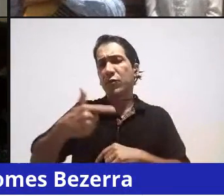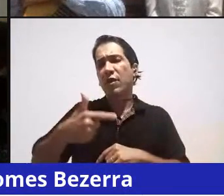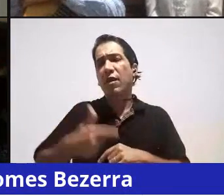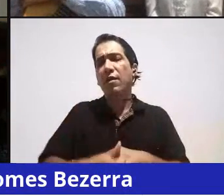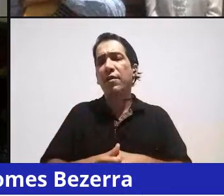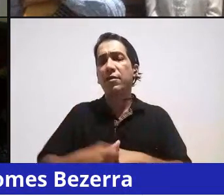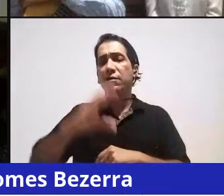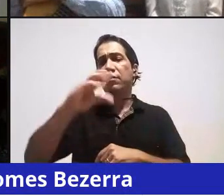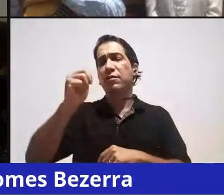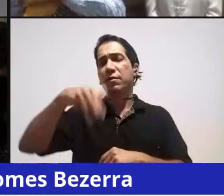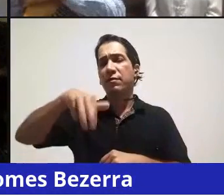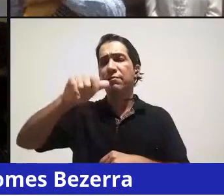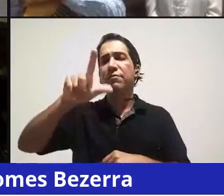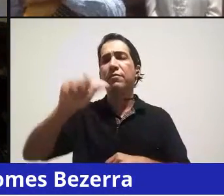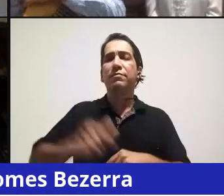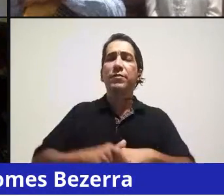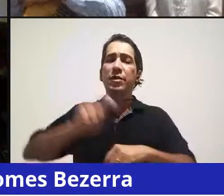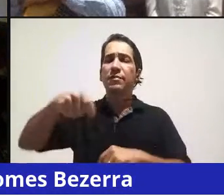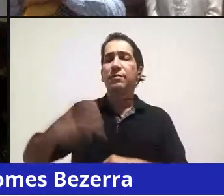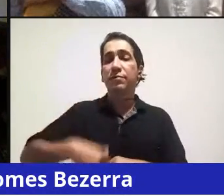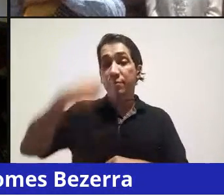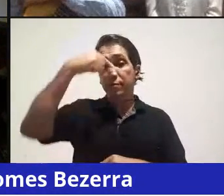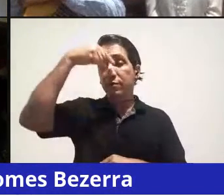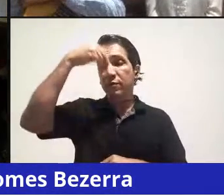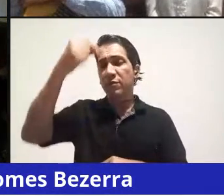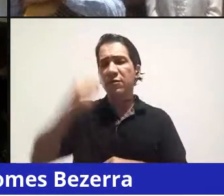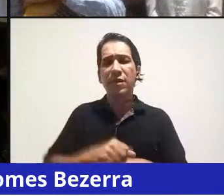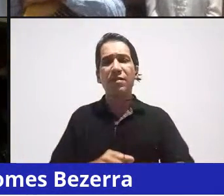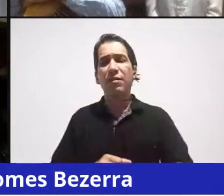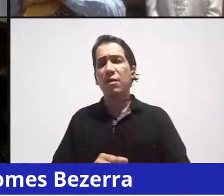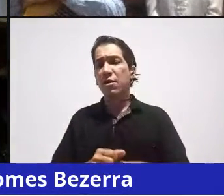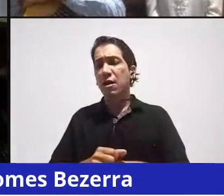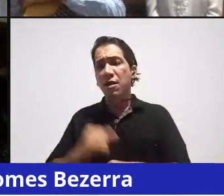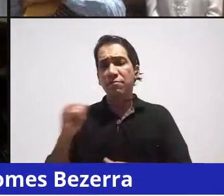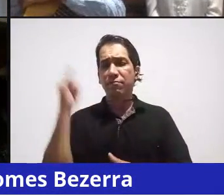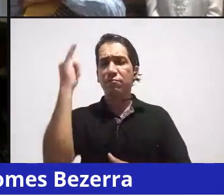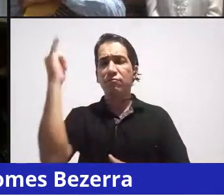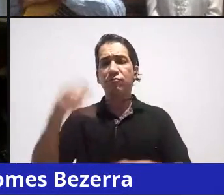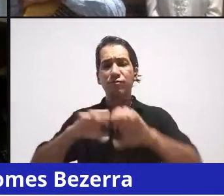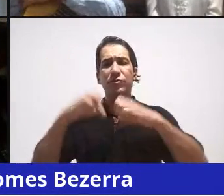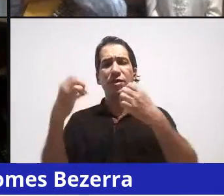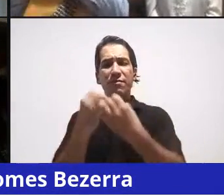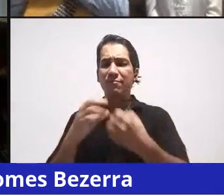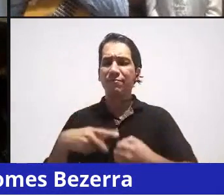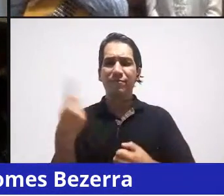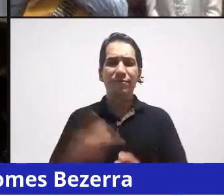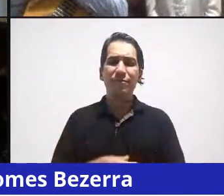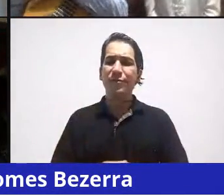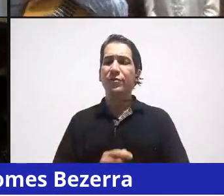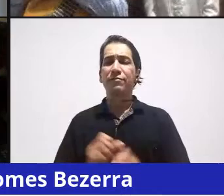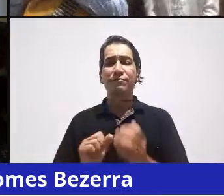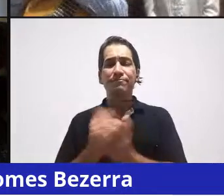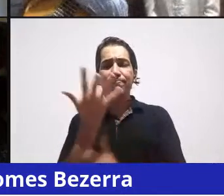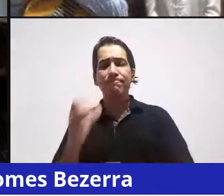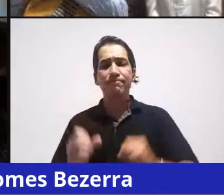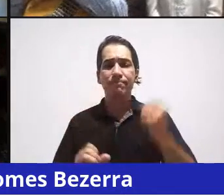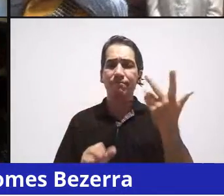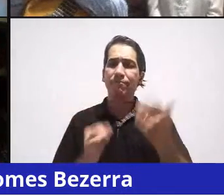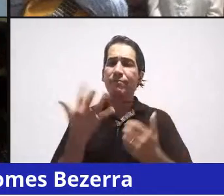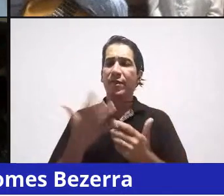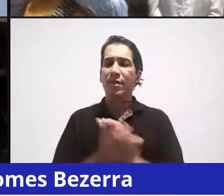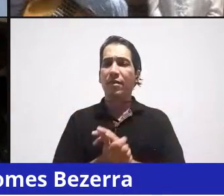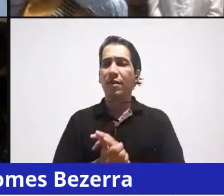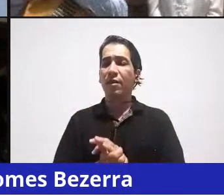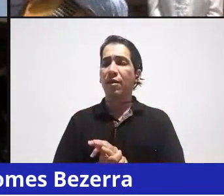que o curso de administração e os eventos que a gente realiza tenha chegado nessa excelência que nós temos aí hoje